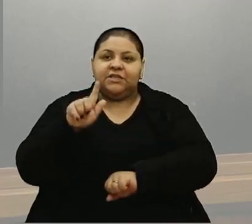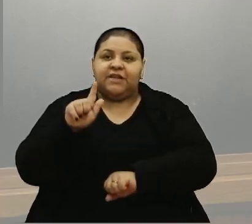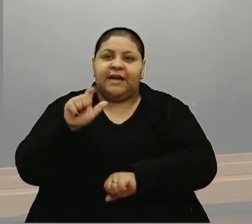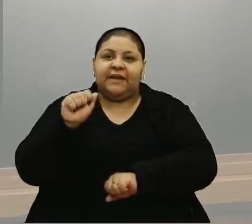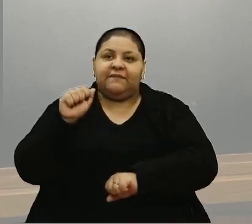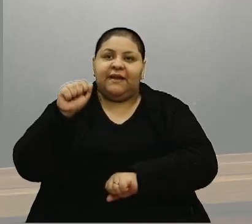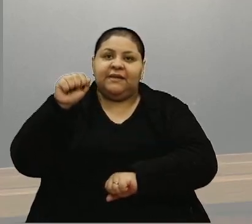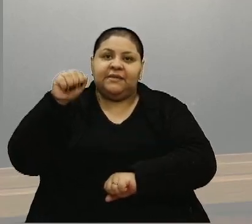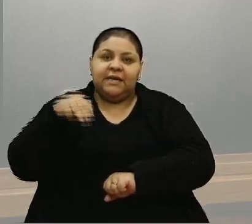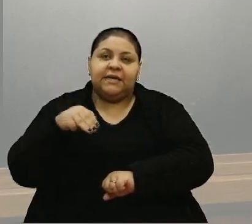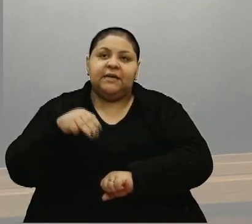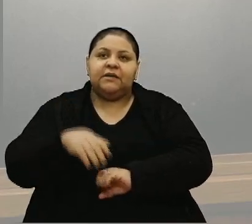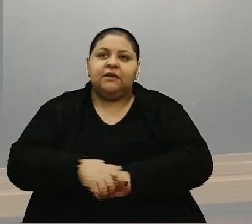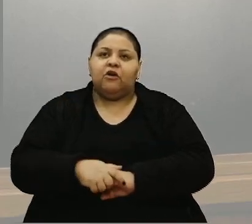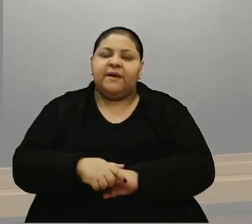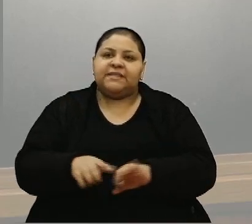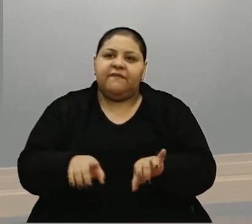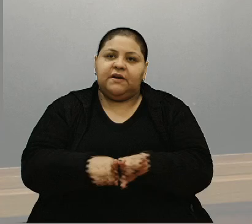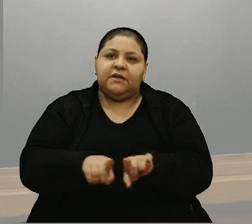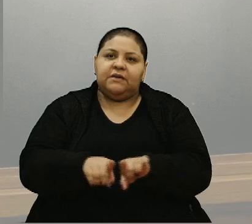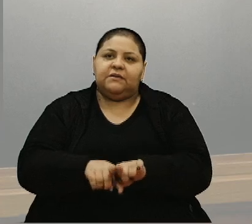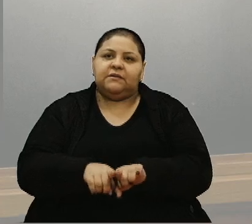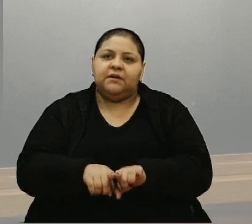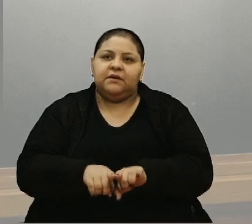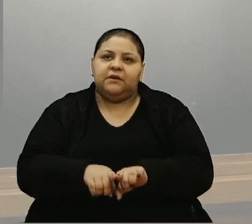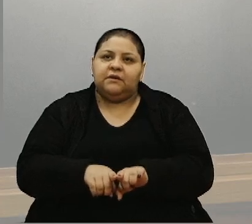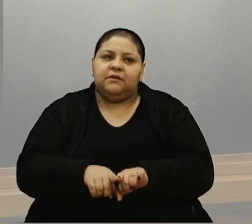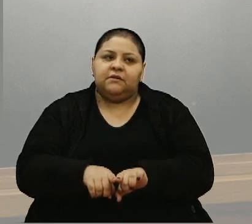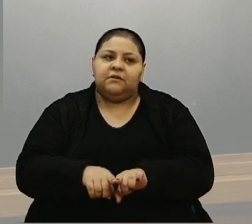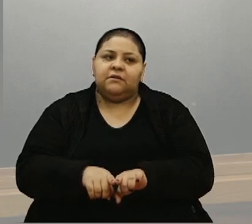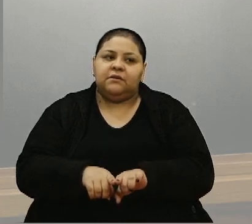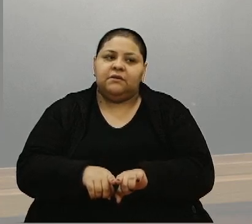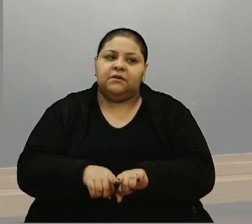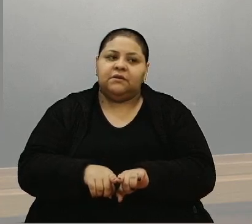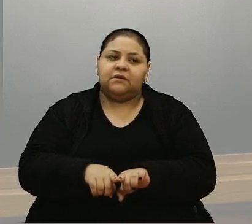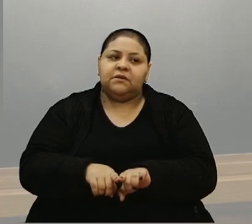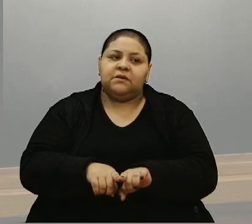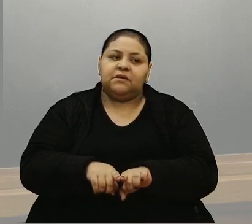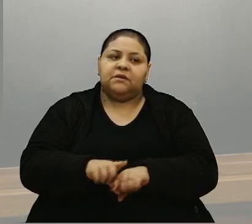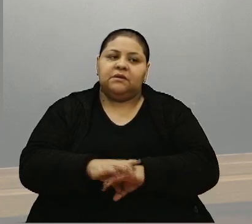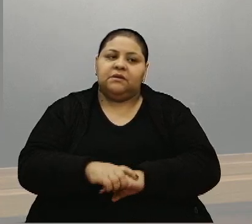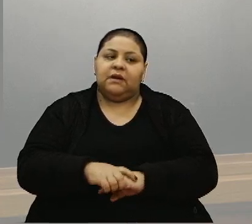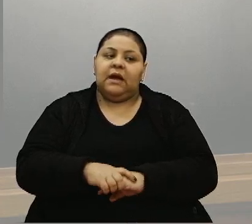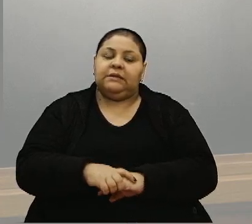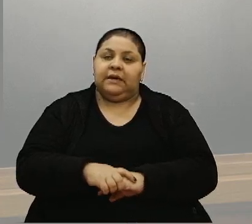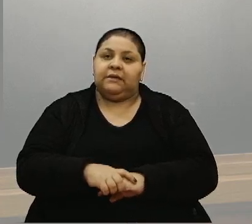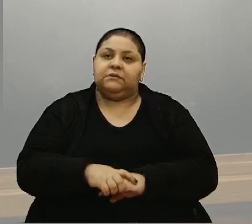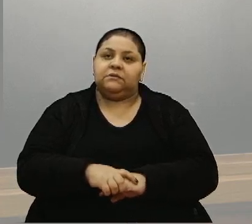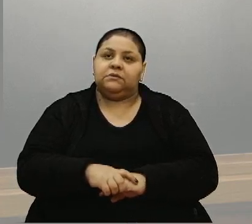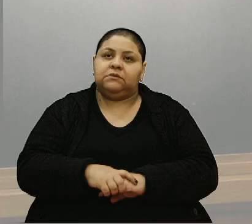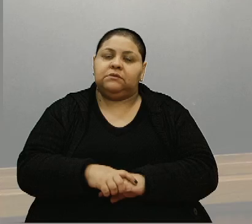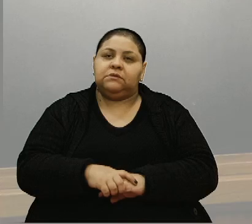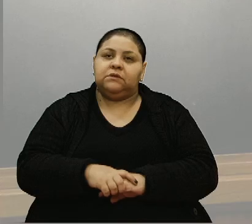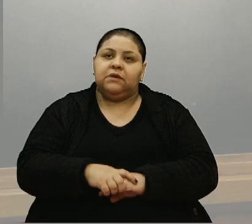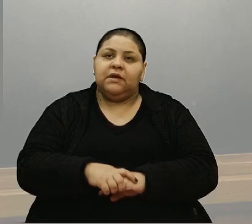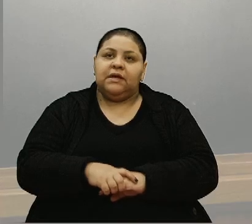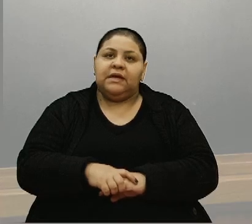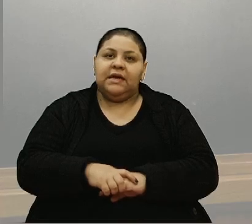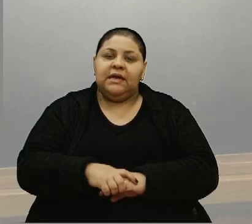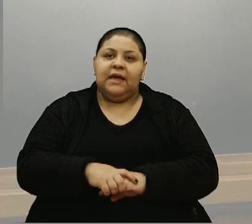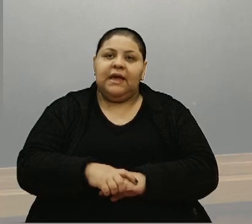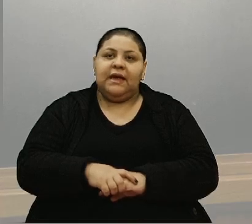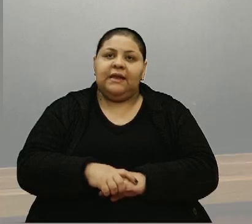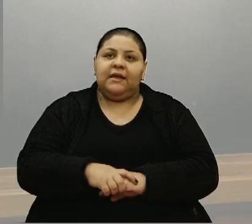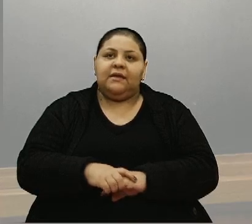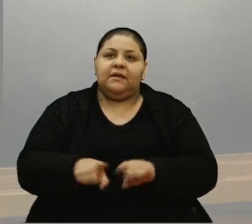diz outra, e tudo bem, a gente sabe que no direito tem várias interpretações de lei, isso pode acontecer,